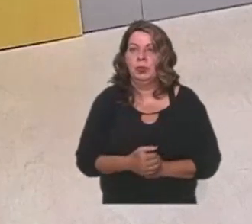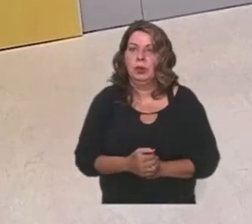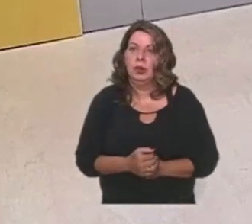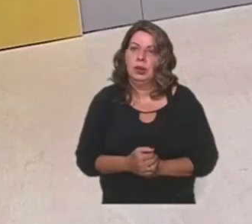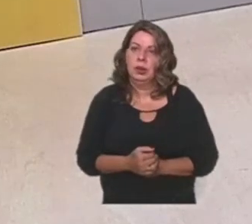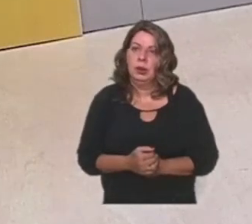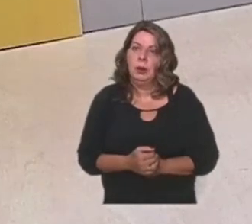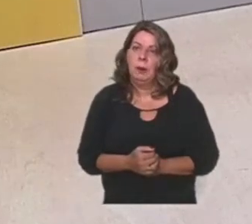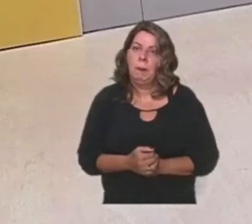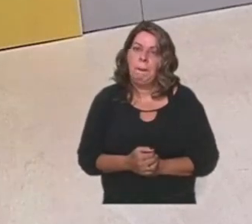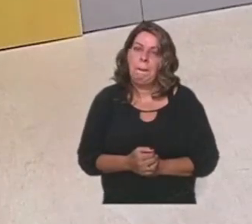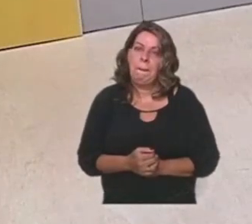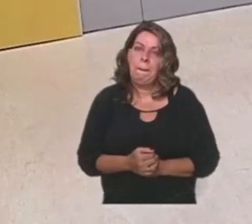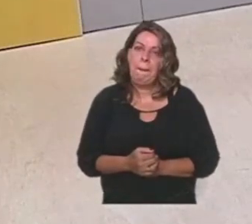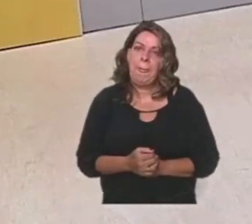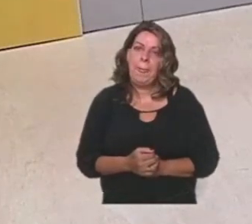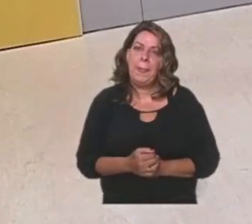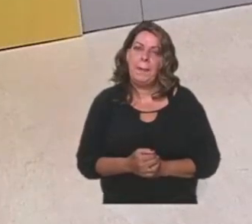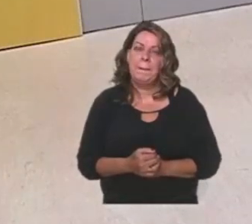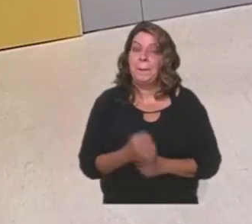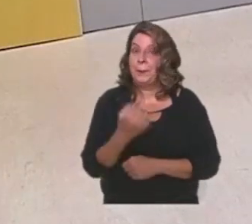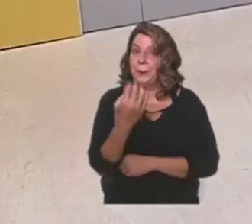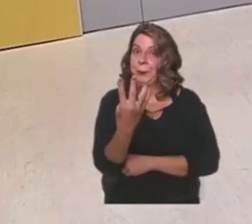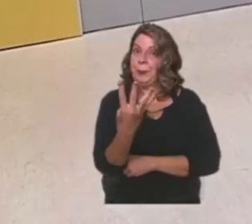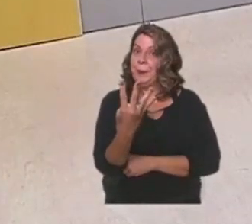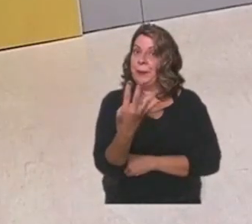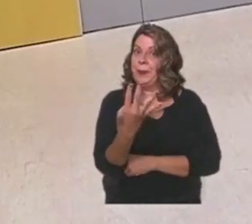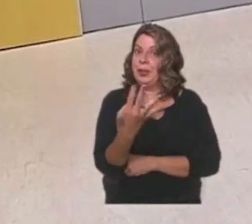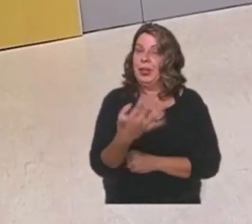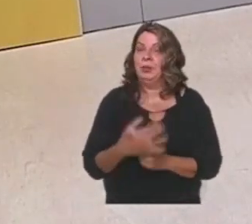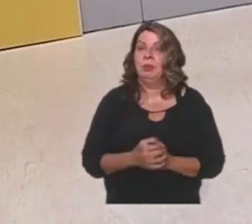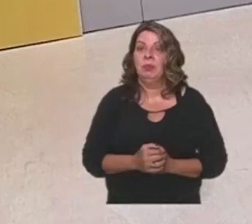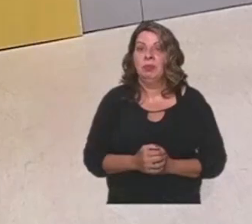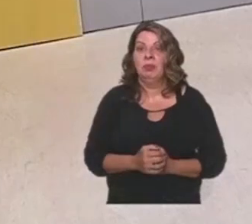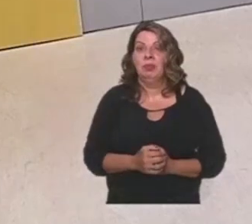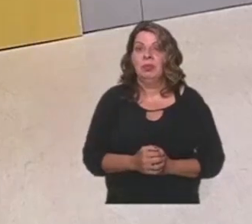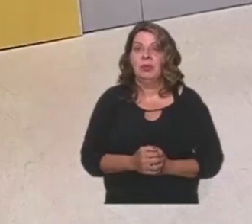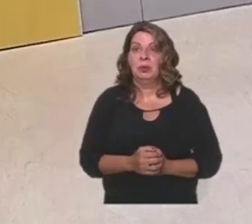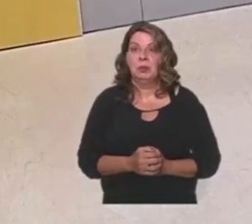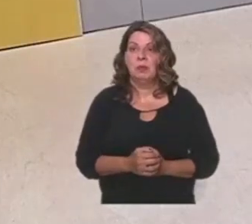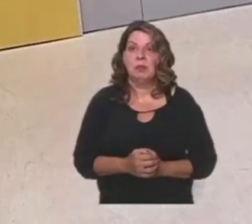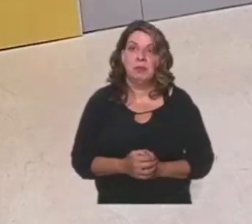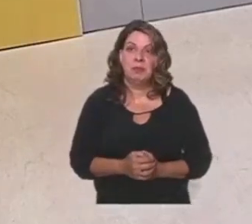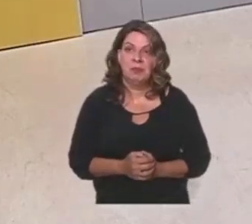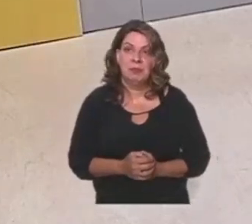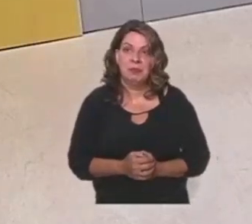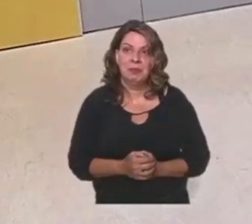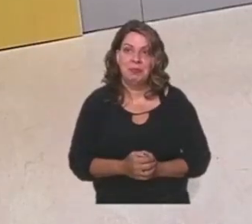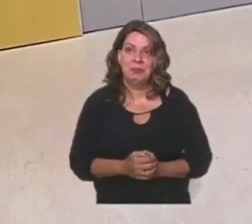Você aí de casa, marca comigo bolinha de número 4. 4. 4 subiu, saiu, valendo